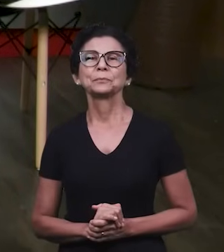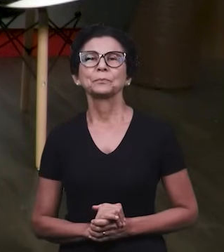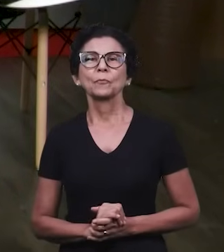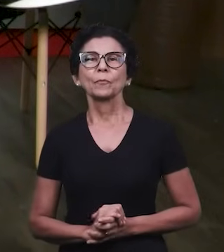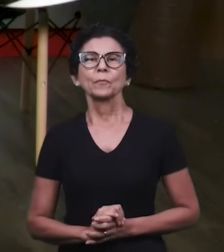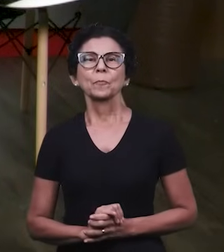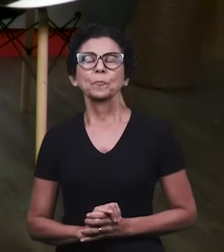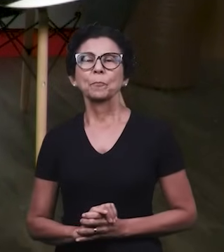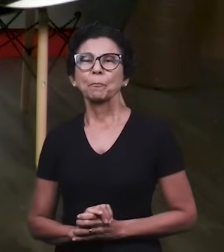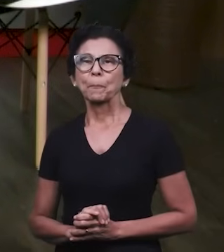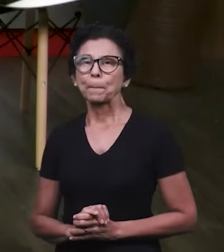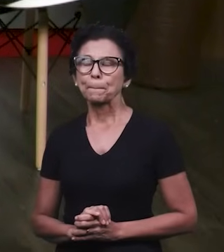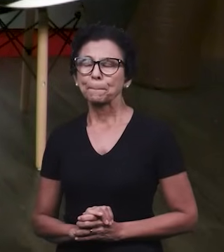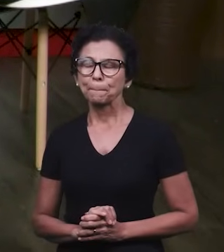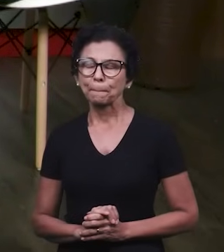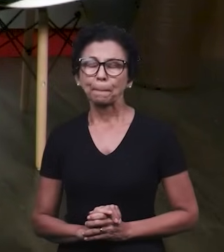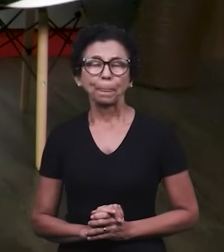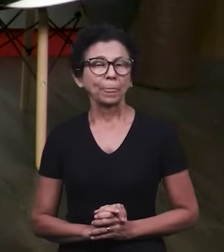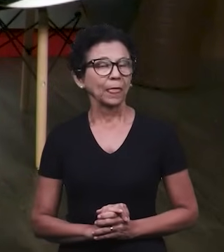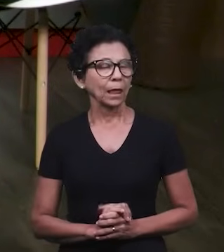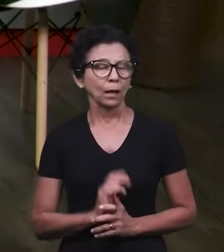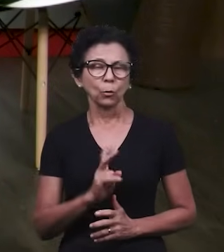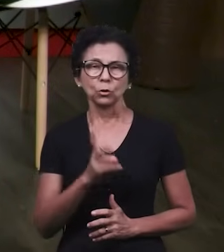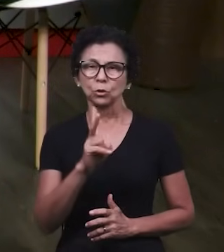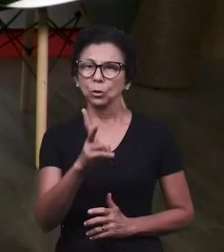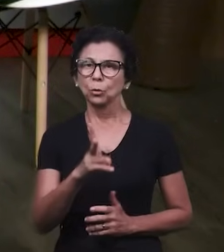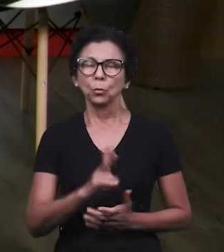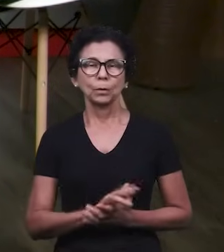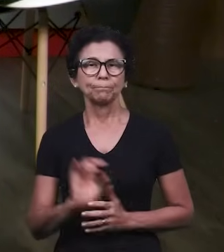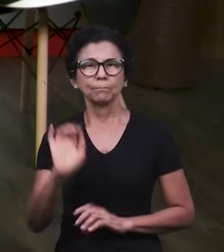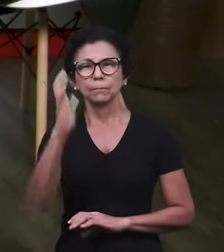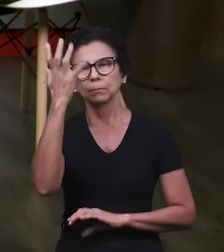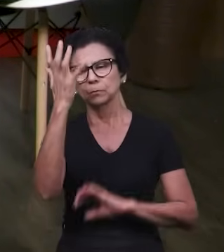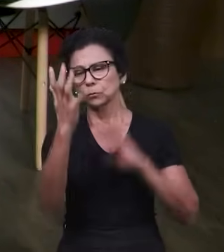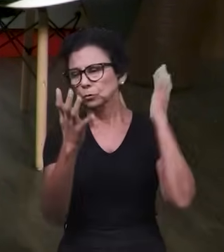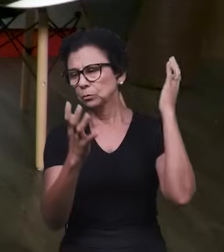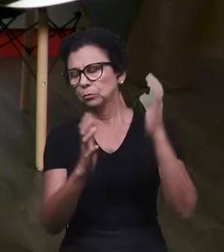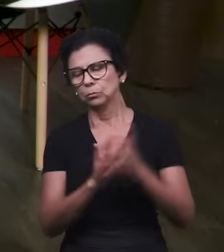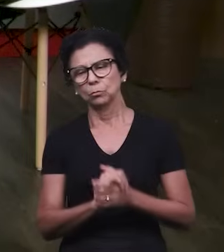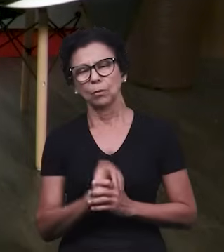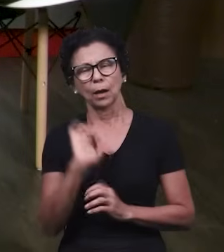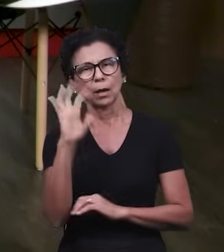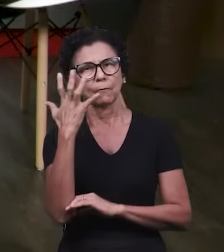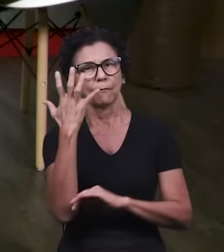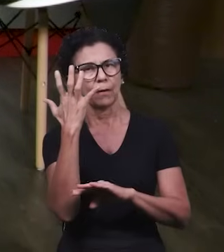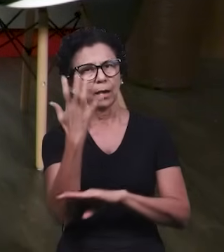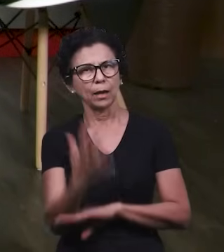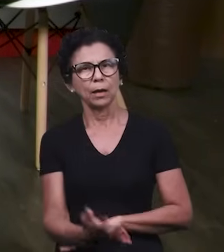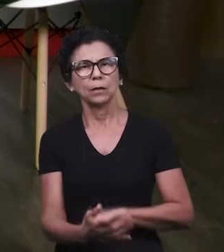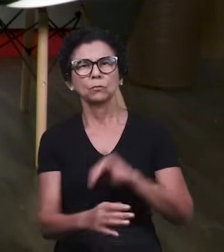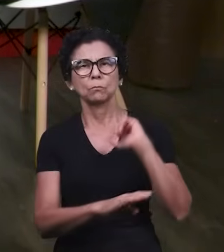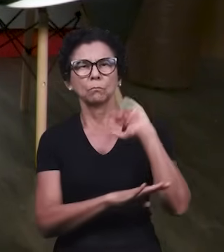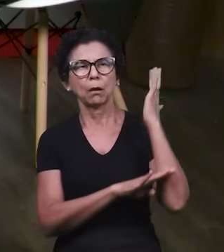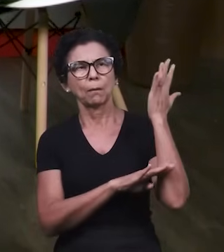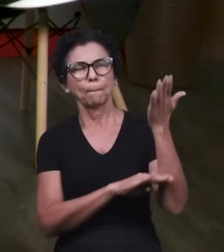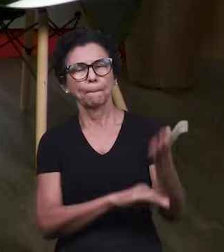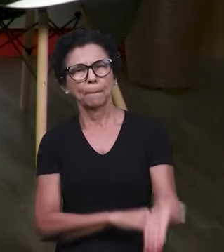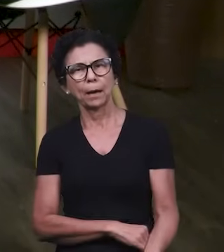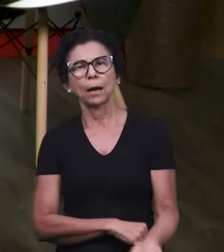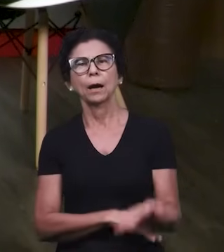potencialização deste toque. Ou seja, não parou, não cessou. Não parou, ela continuou, né? Ela piorando. Ela continua evidenciando. Você falou...